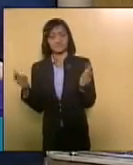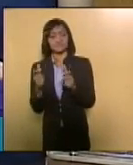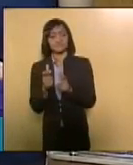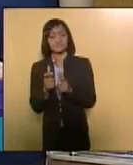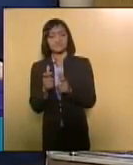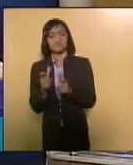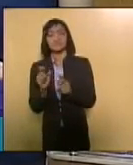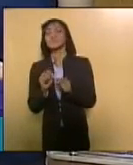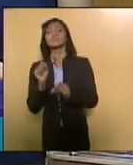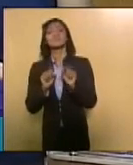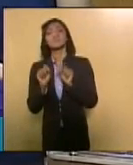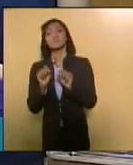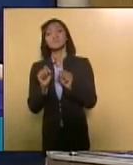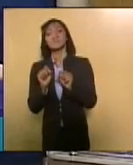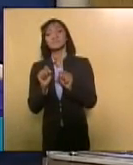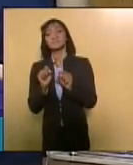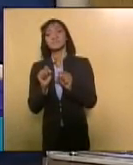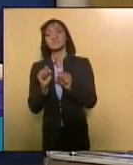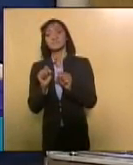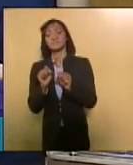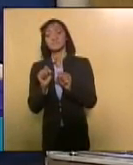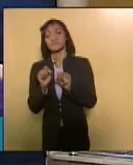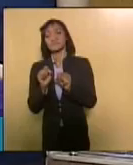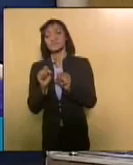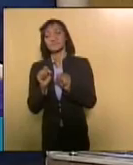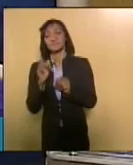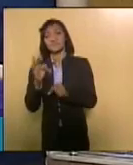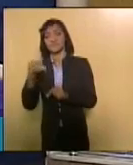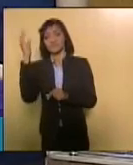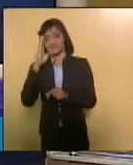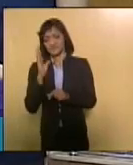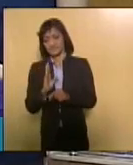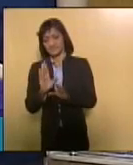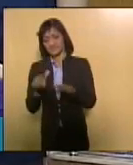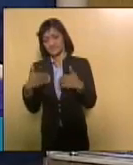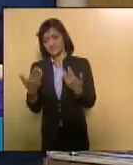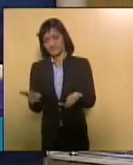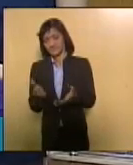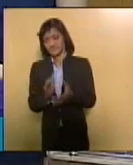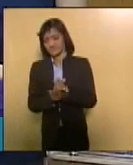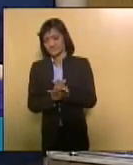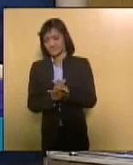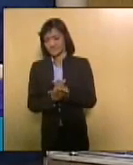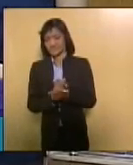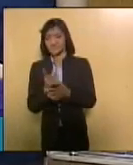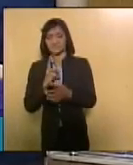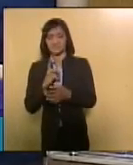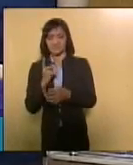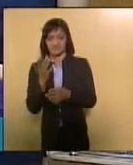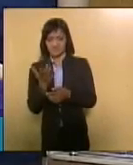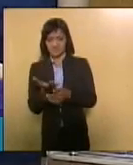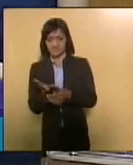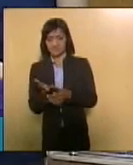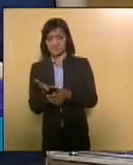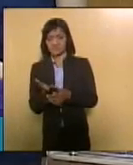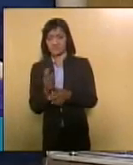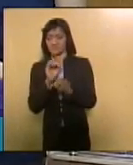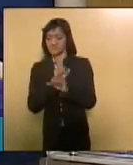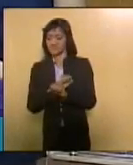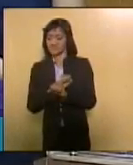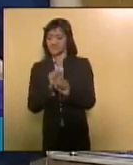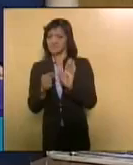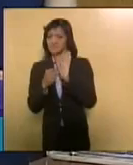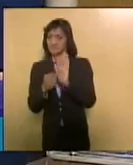do Brasil então essa aqui simplesmente reproduz aquela transparência